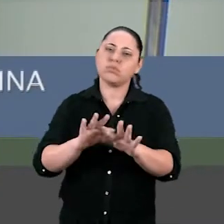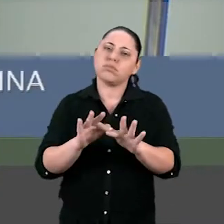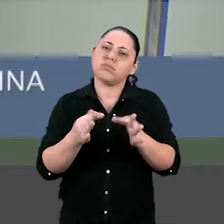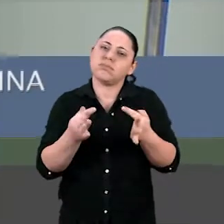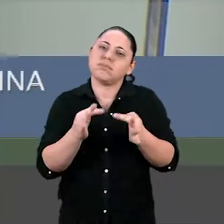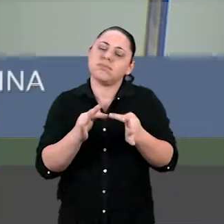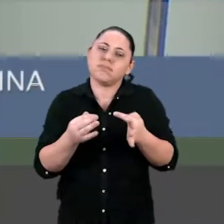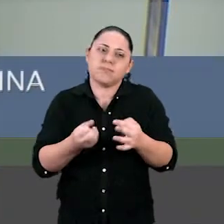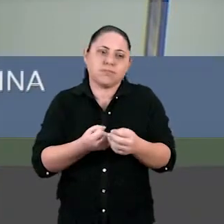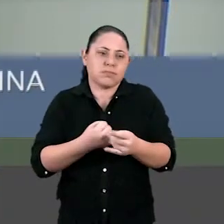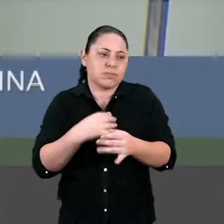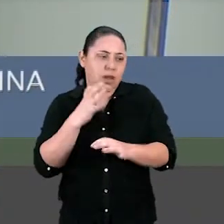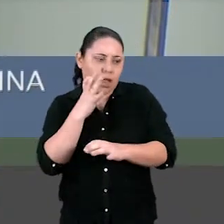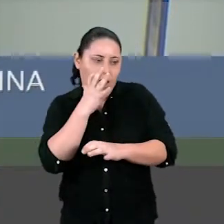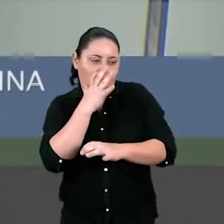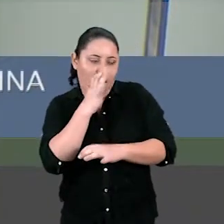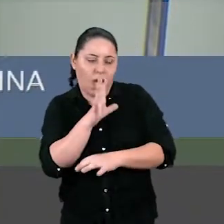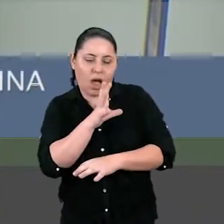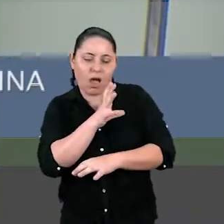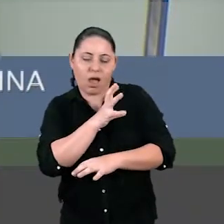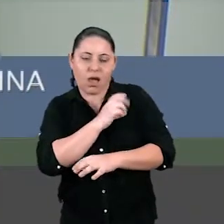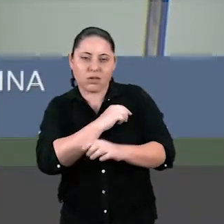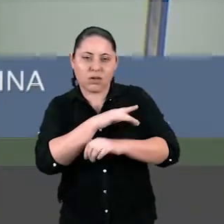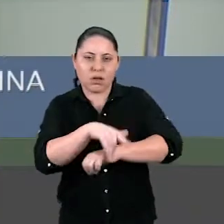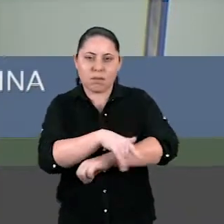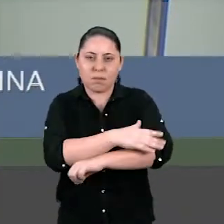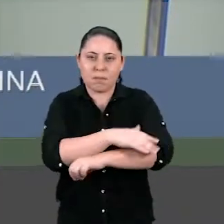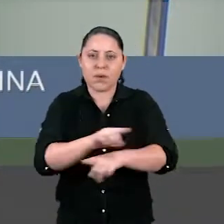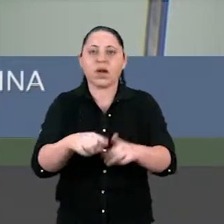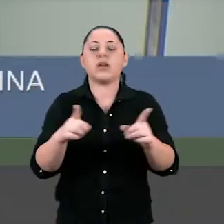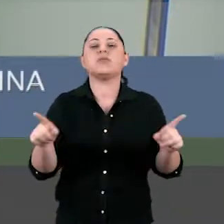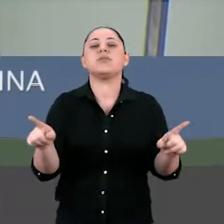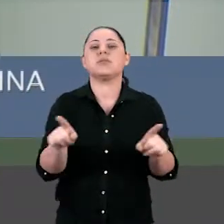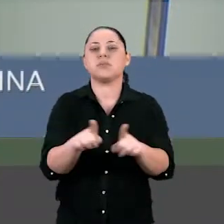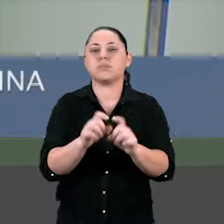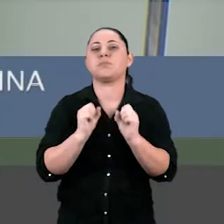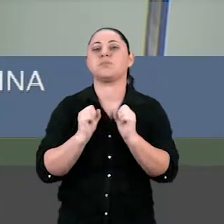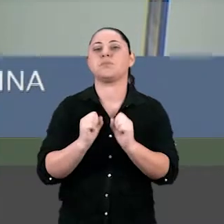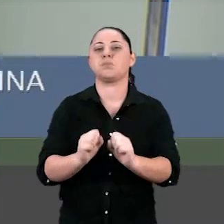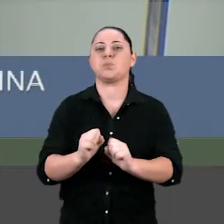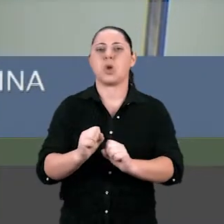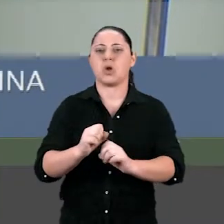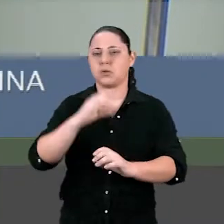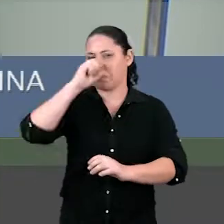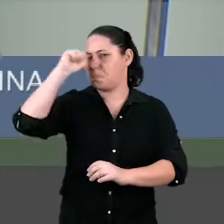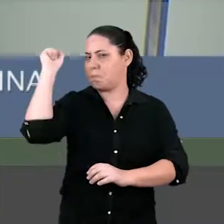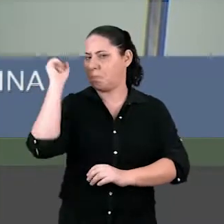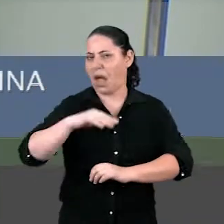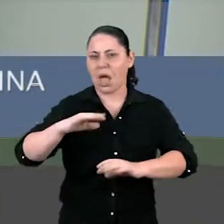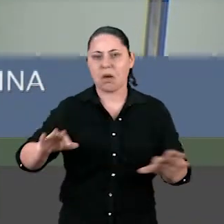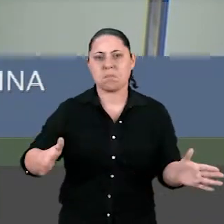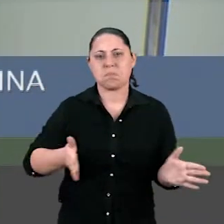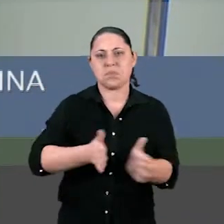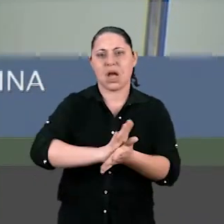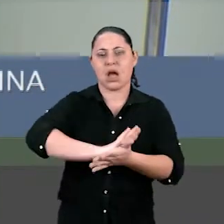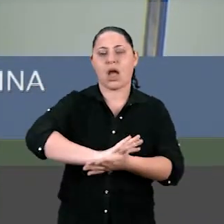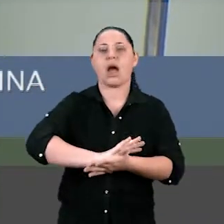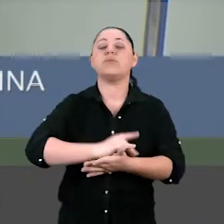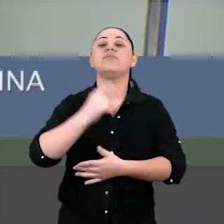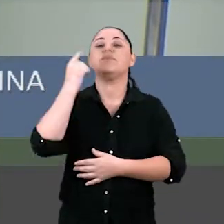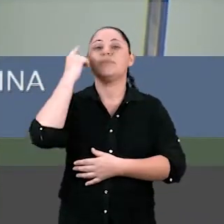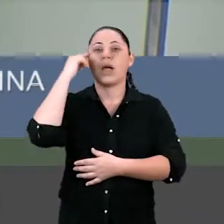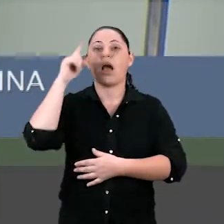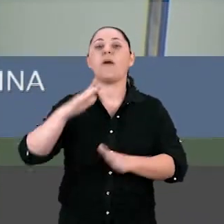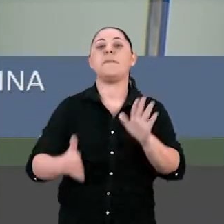são sedutoras, são apaixonantes, mas as ruas também podem ser extremamente cruéis e devastadoras. E acho que o